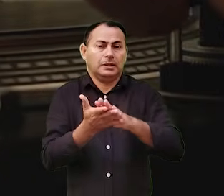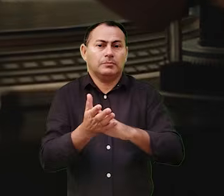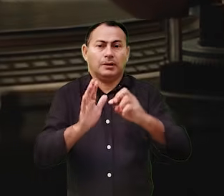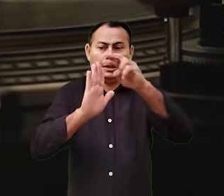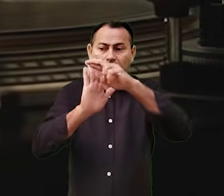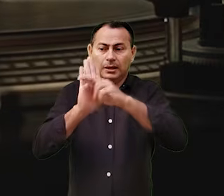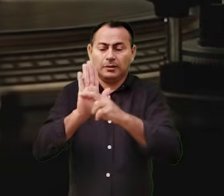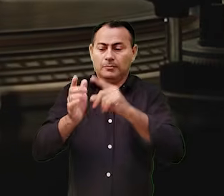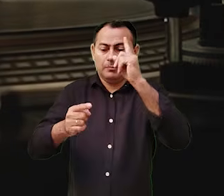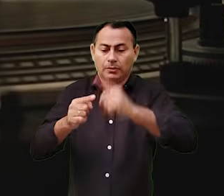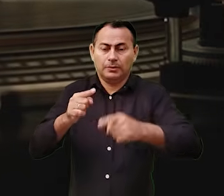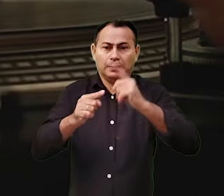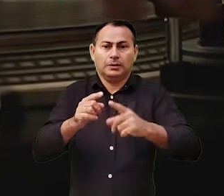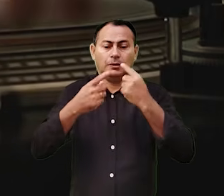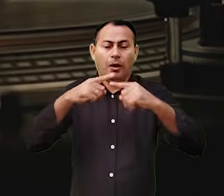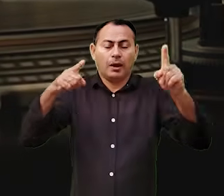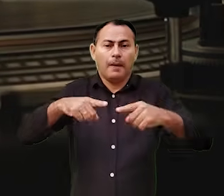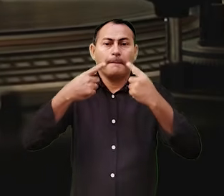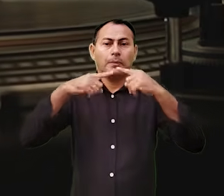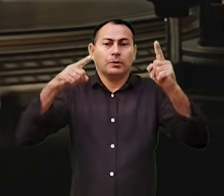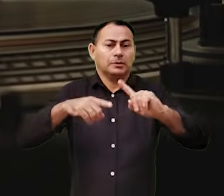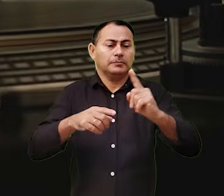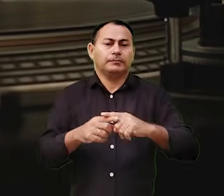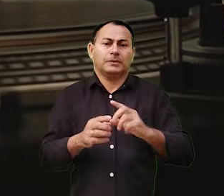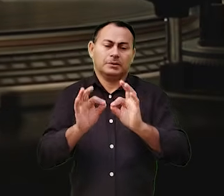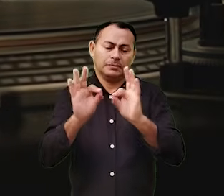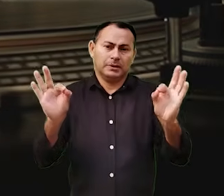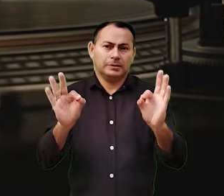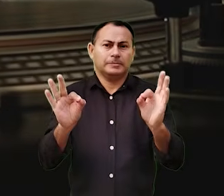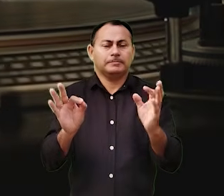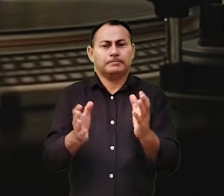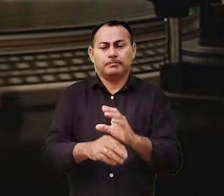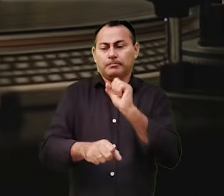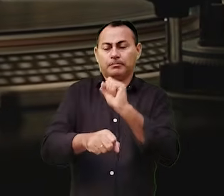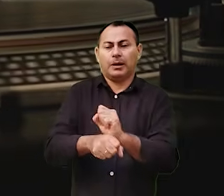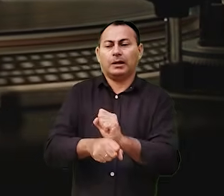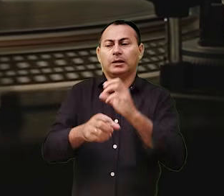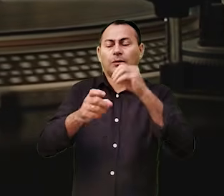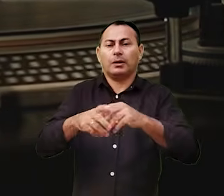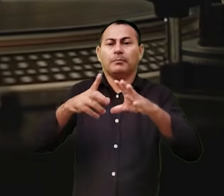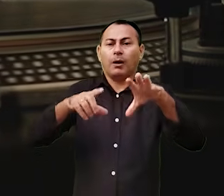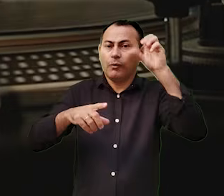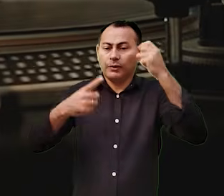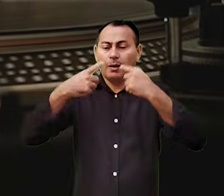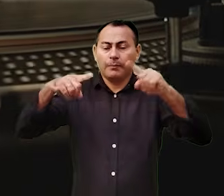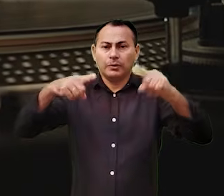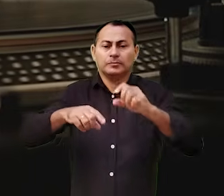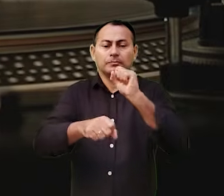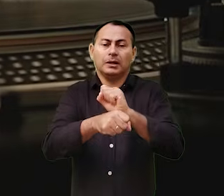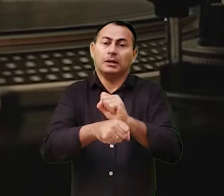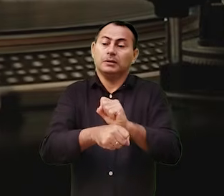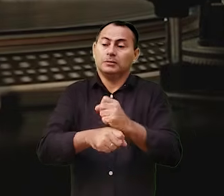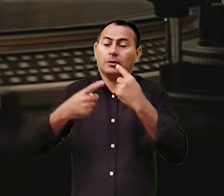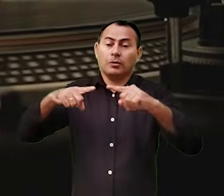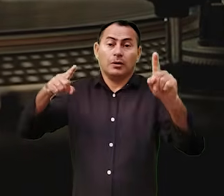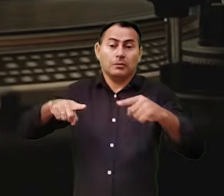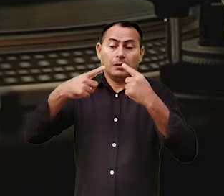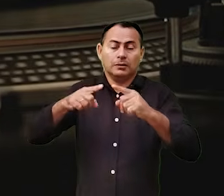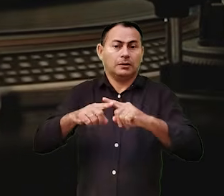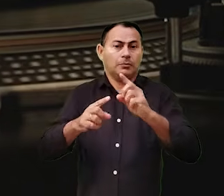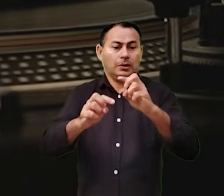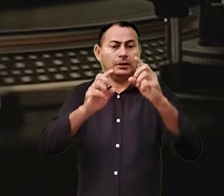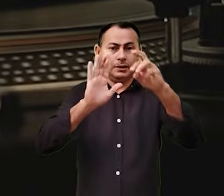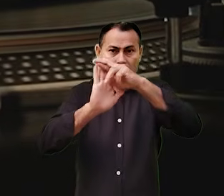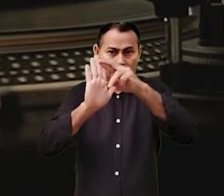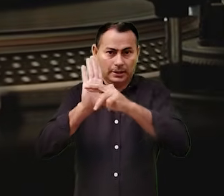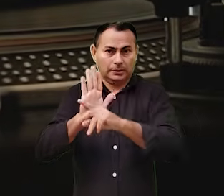mais de nenhuma regra me proibindo de tocar aquela música. Eu simplesmente parei de tocar. Eu parei de tocar não por causa